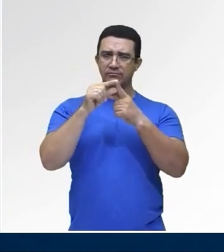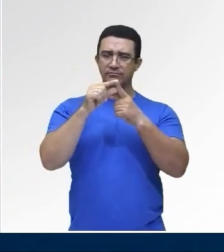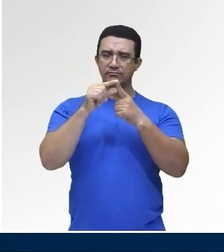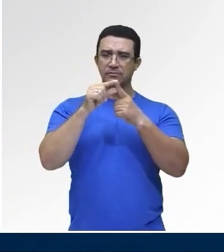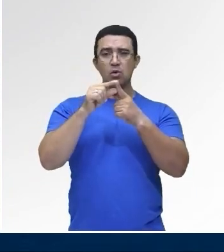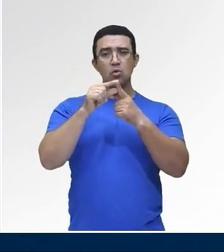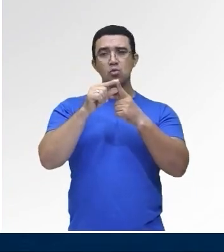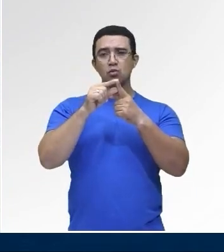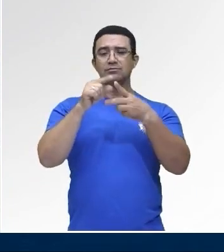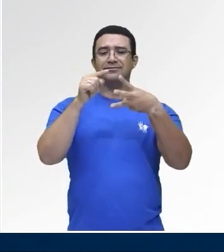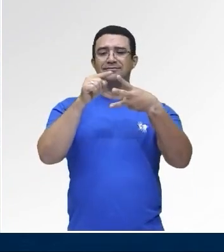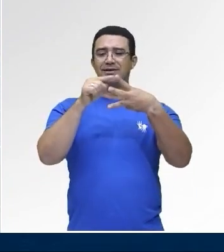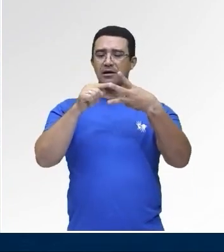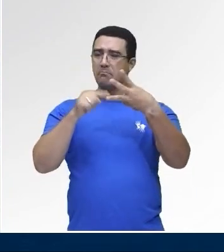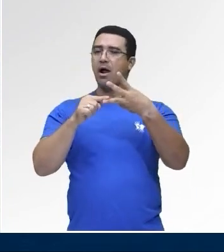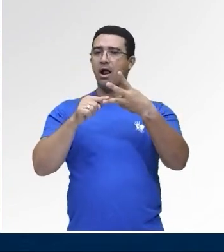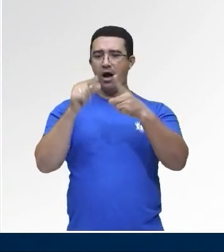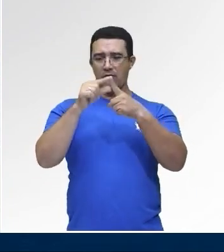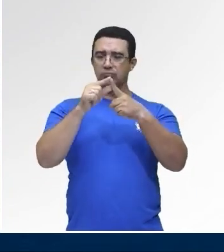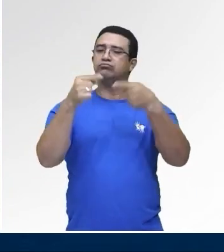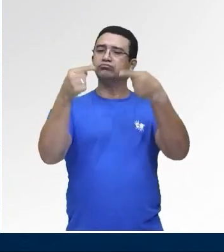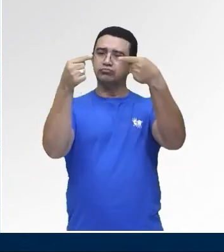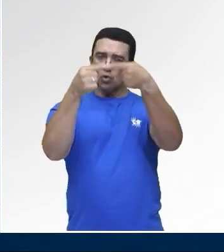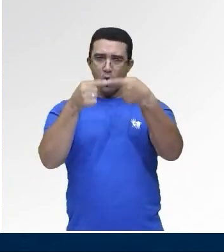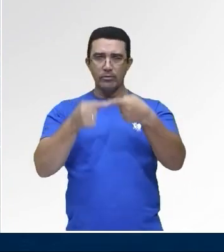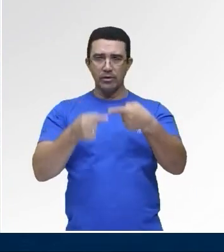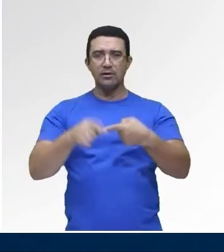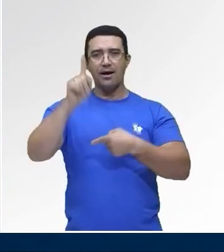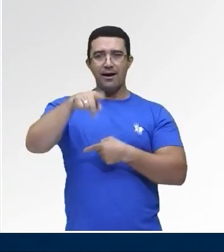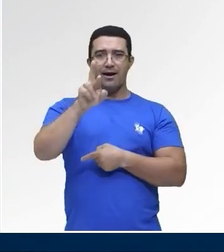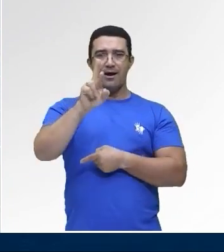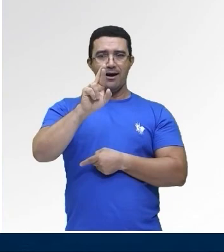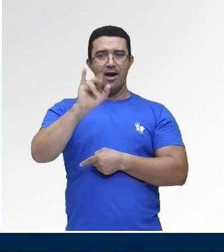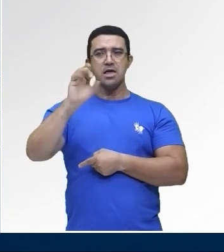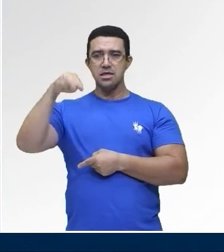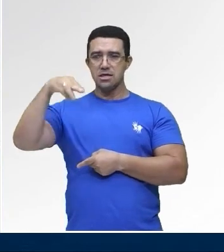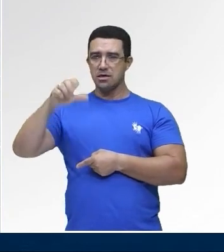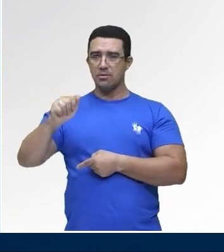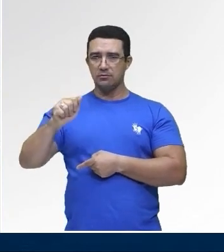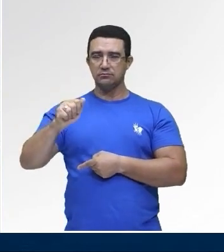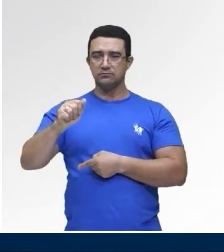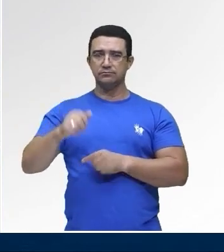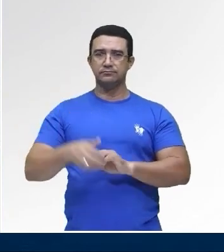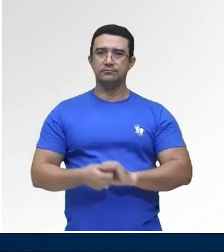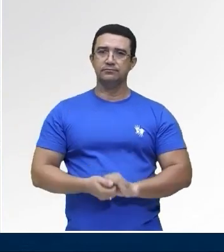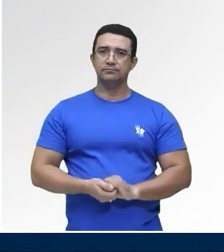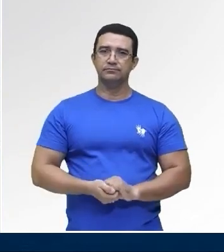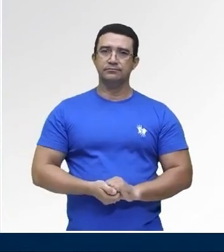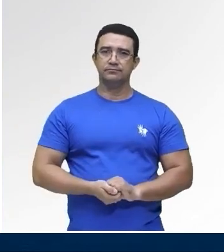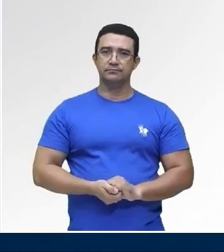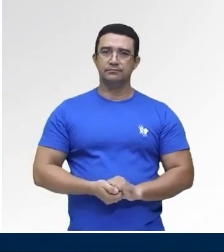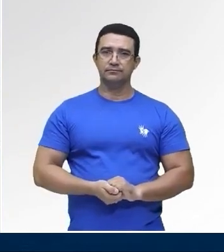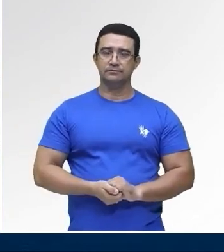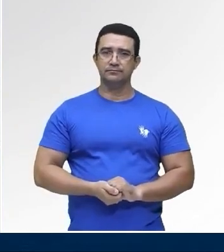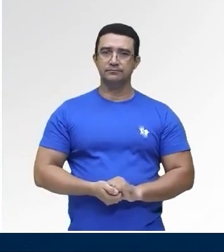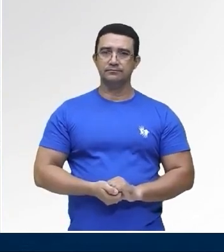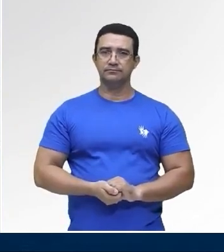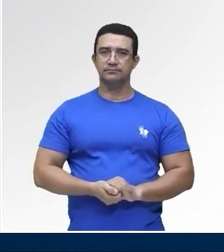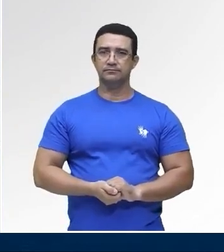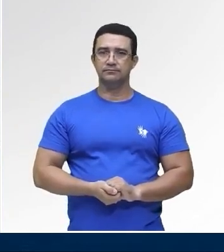3 palavras elas estão combinando. Então, elas formam uma rima, apesar de ser 3 palavras, tá? Eu vou ter aqui uma